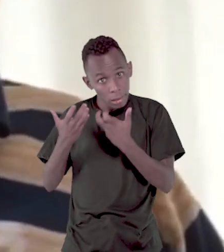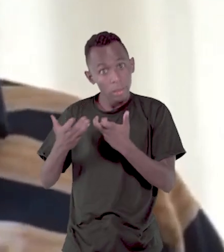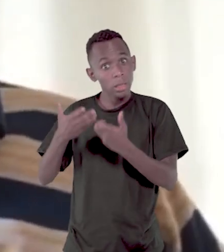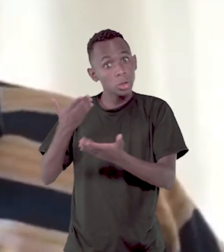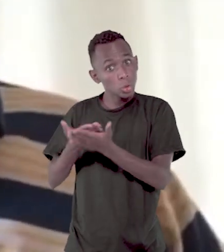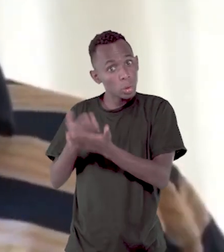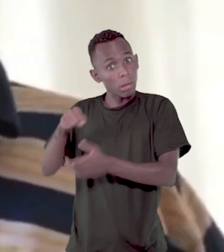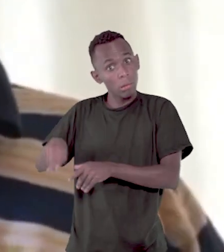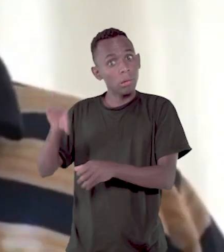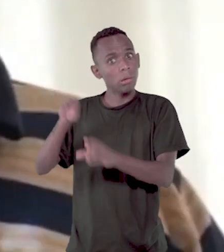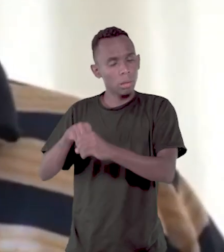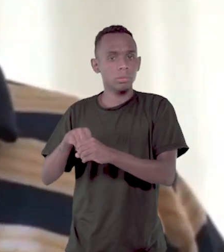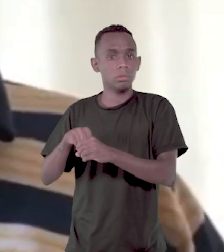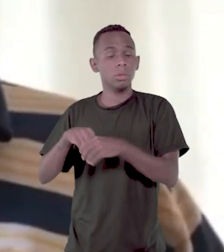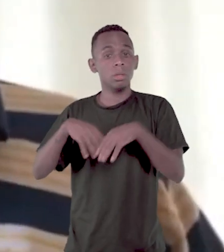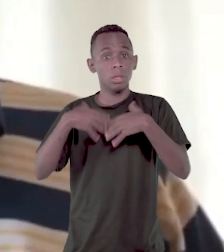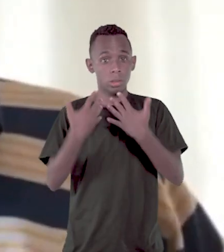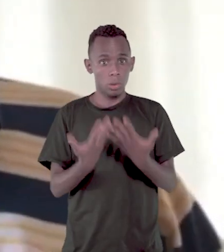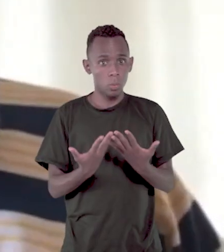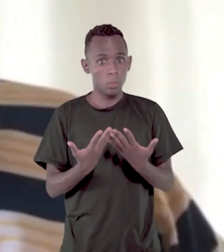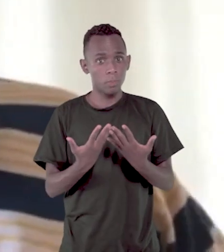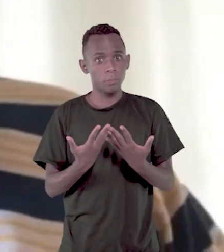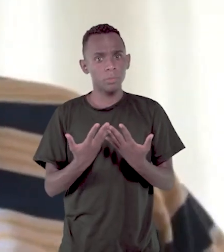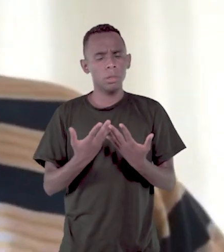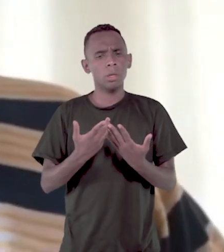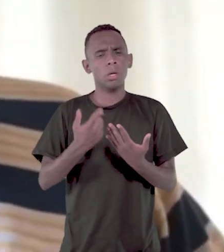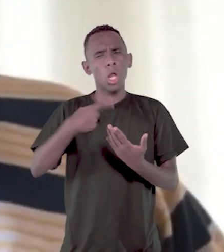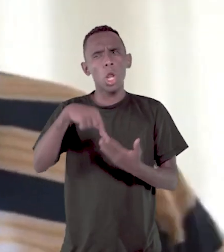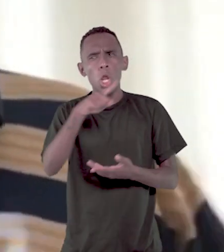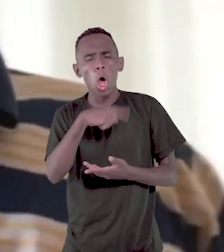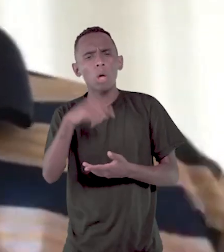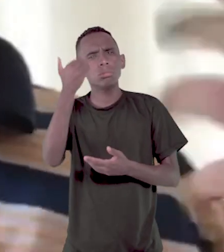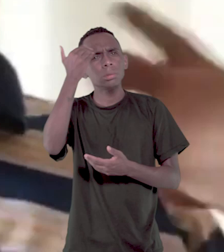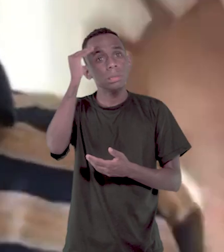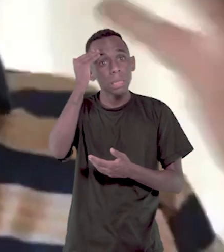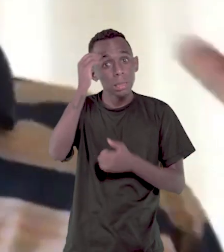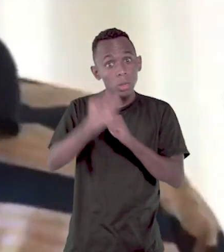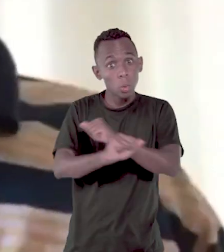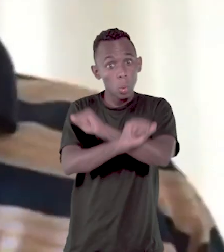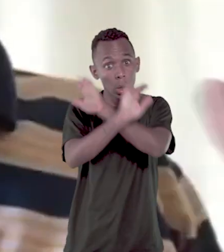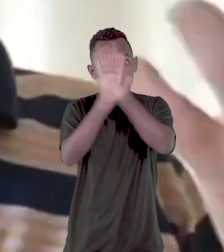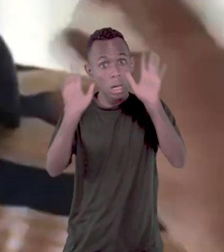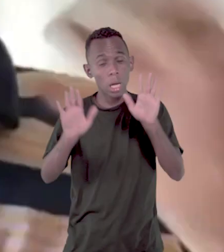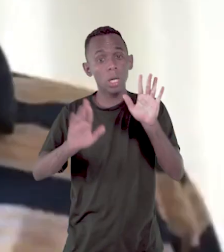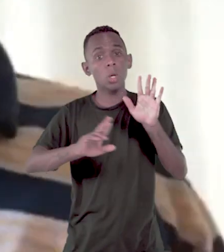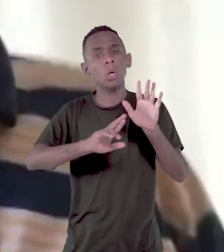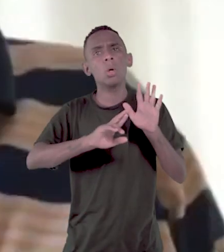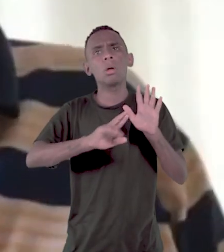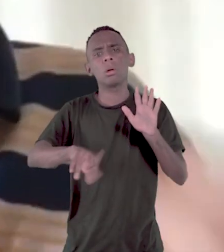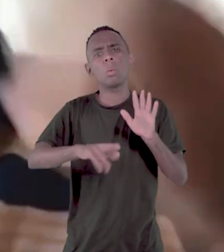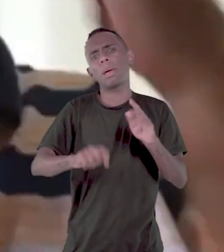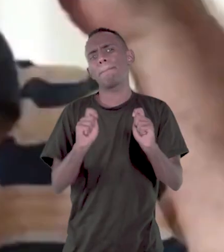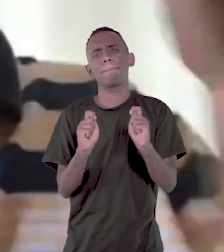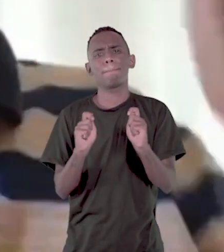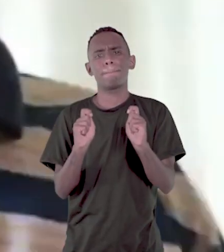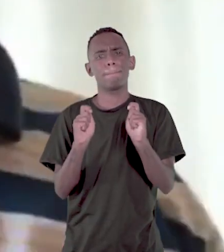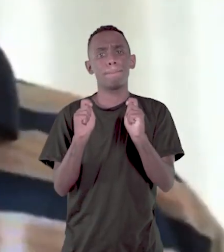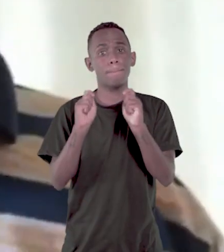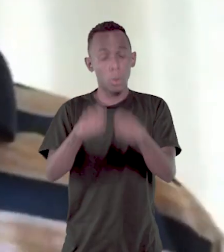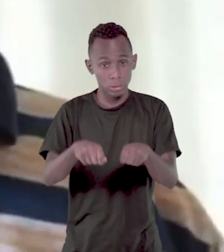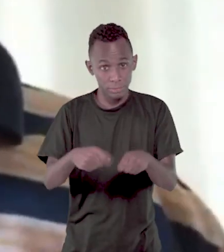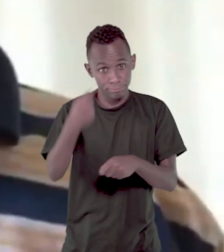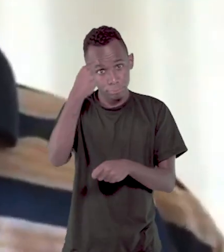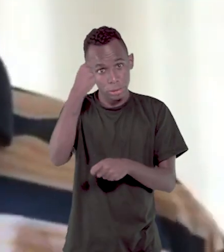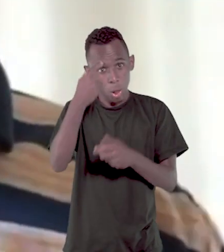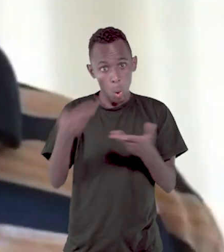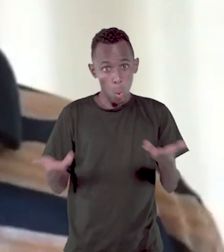estudantes daquela região toda para a cidade. Então, a gente vai entendendo que não é possível